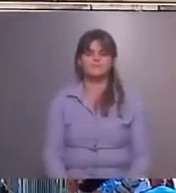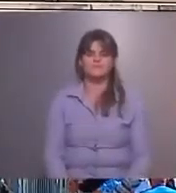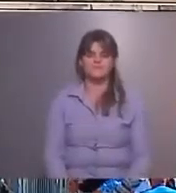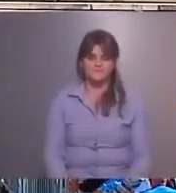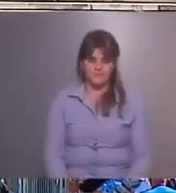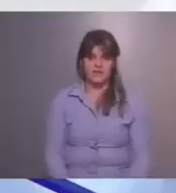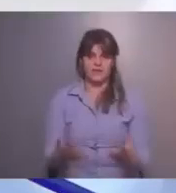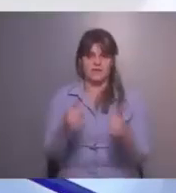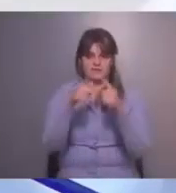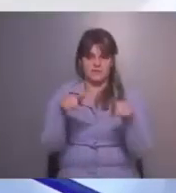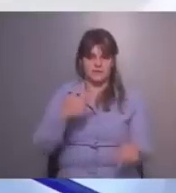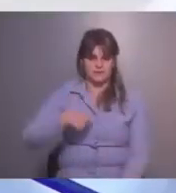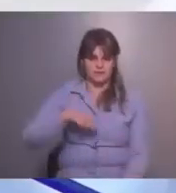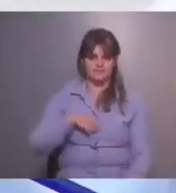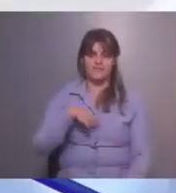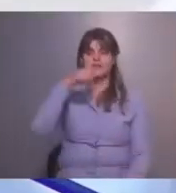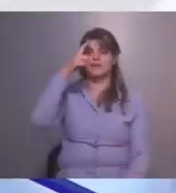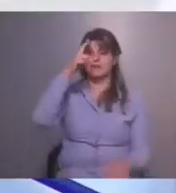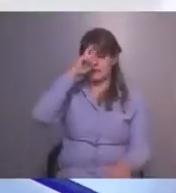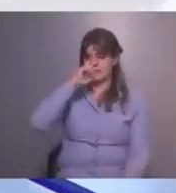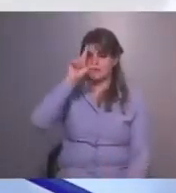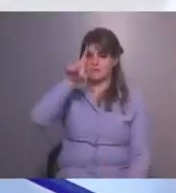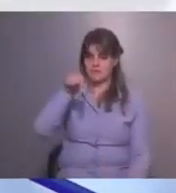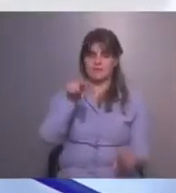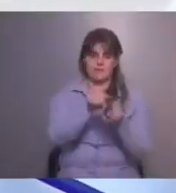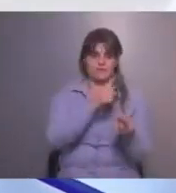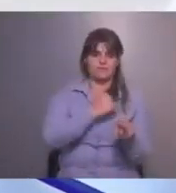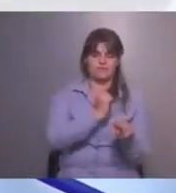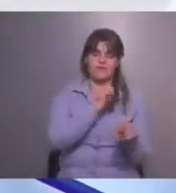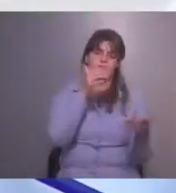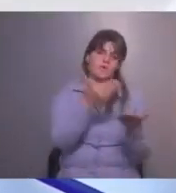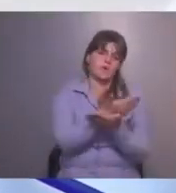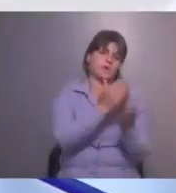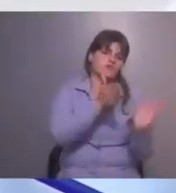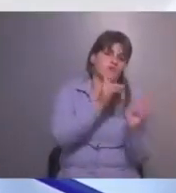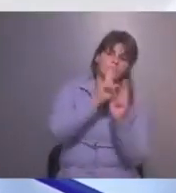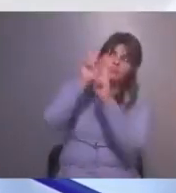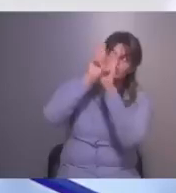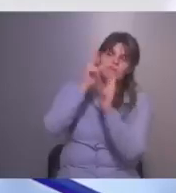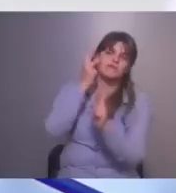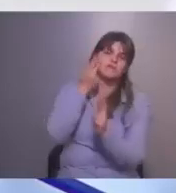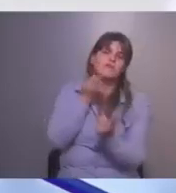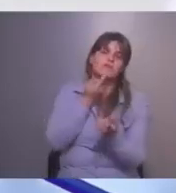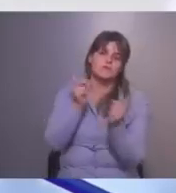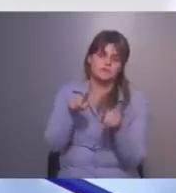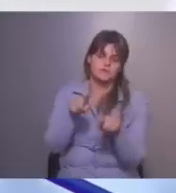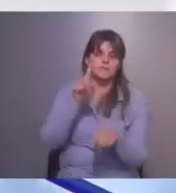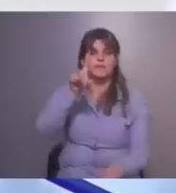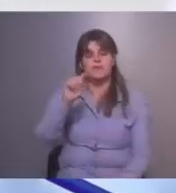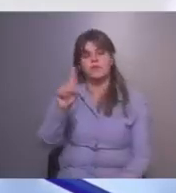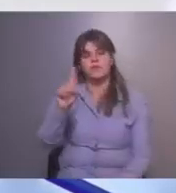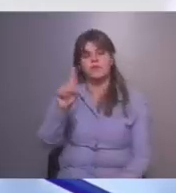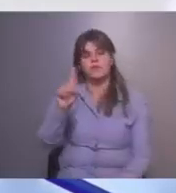Lembrai-vos também dos nossos irmãos que adormeceram na esperança da ressurreição e de